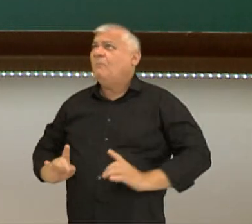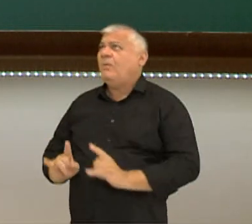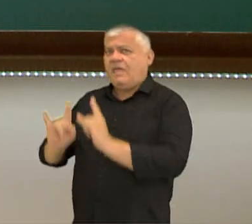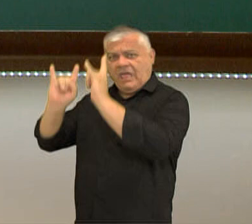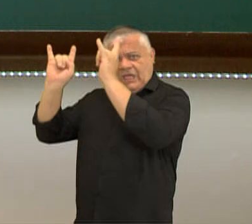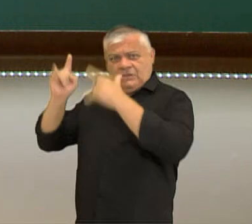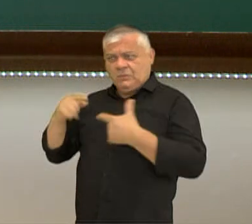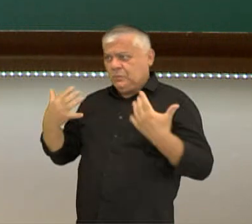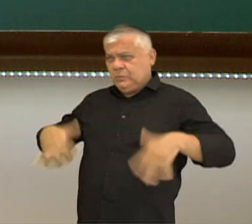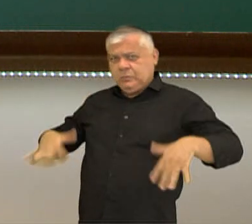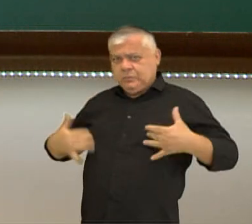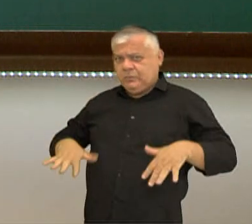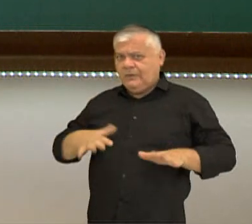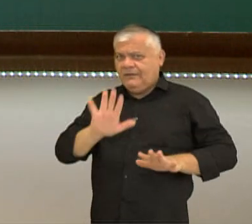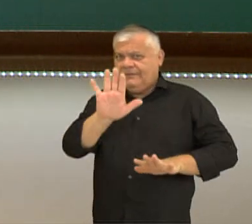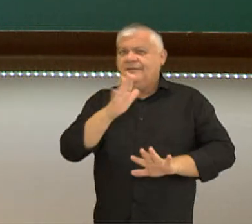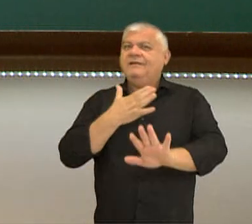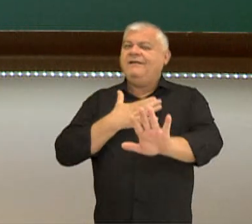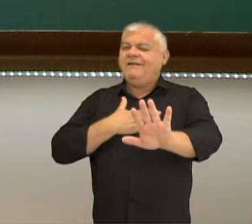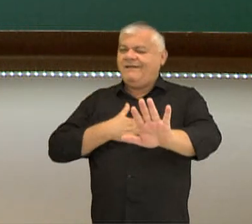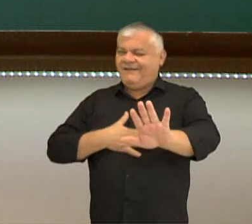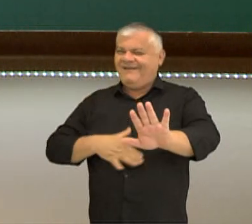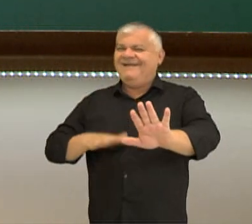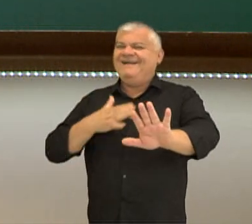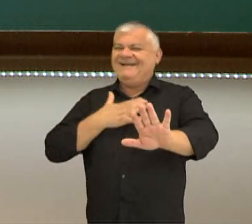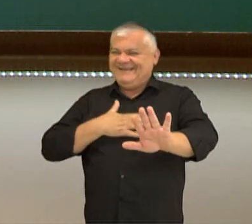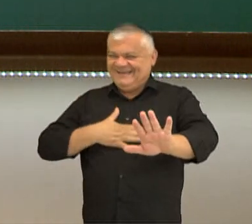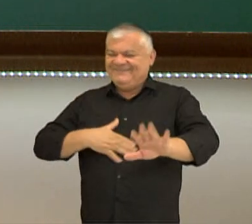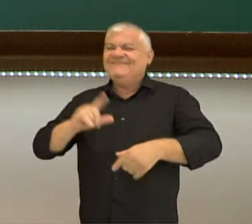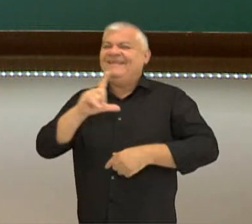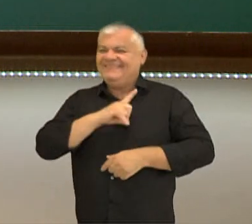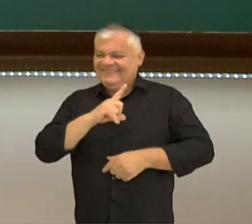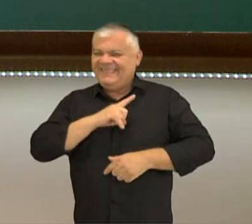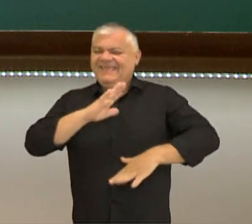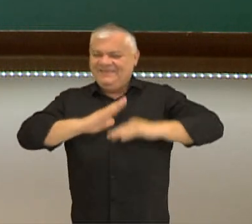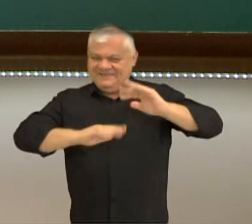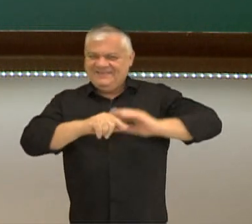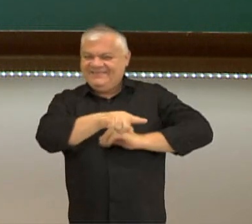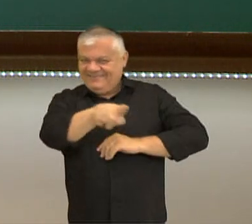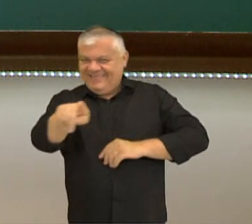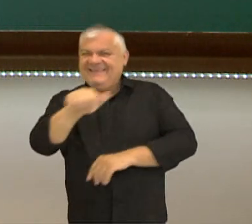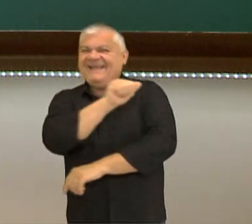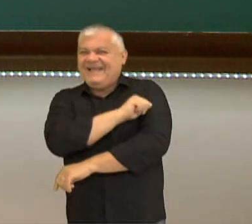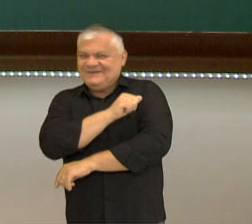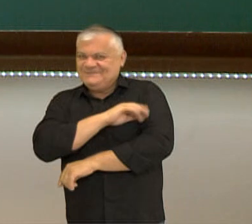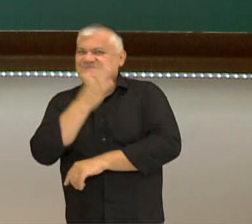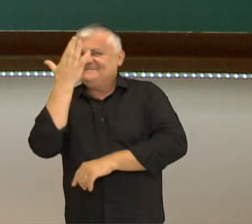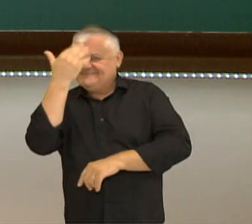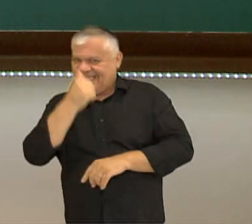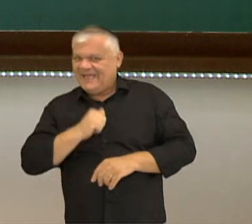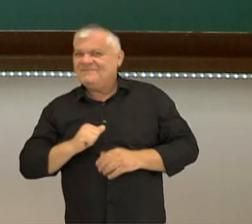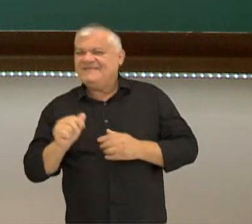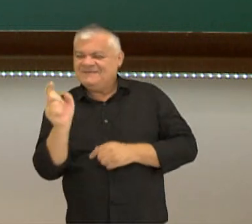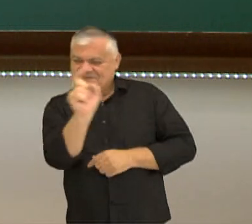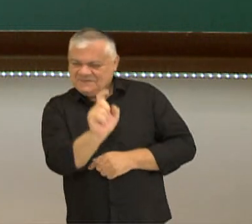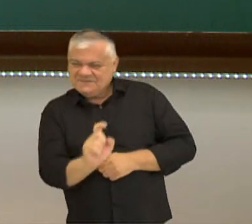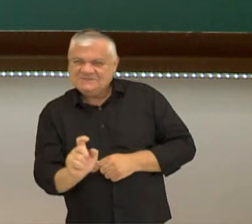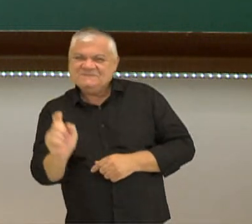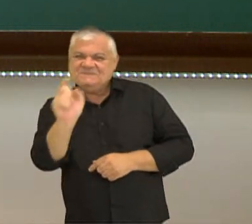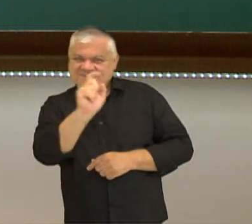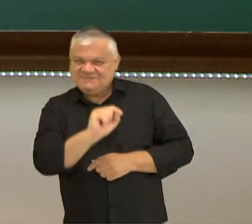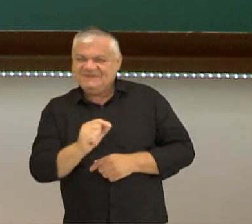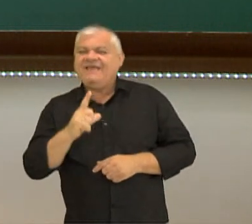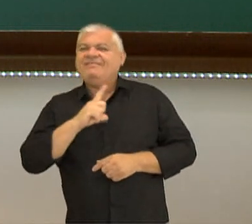como aquela do Grego? Calma, né? Tem alunos aí que eu sei que manda ver, mesmo no grafite já tem toda essa noção